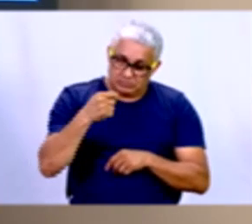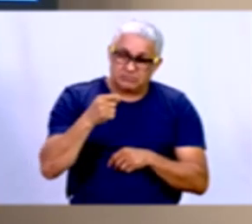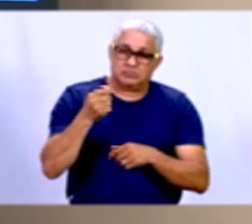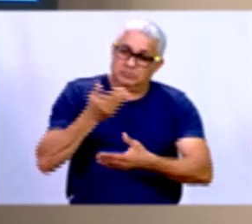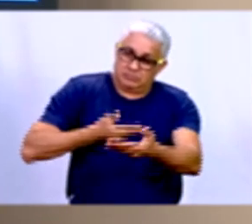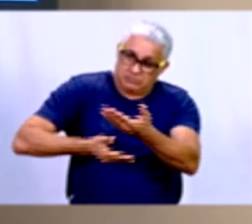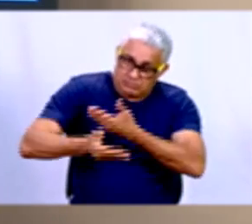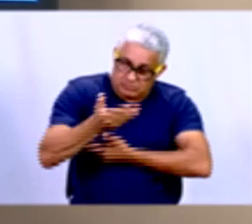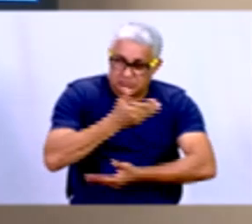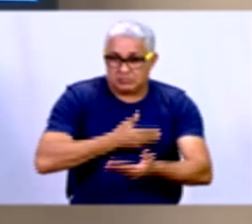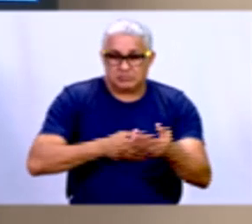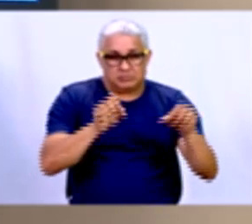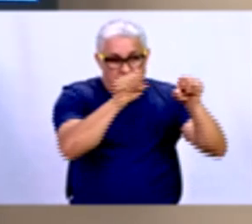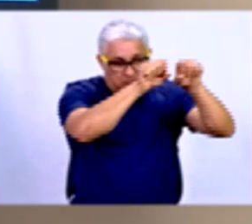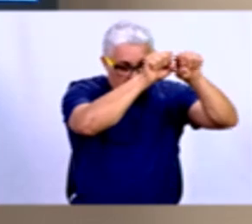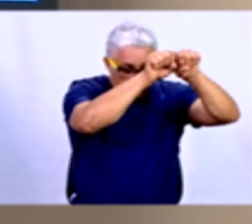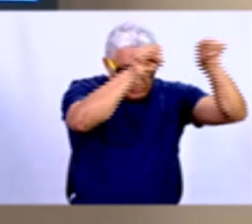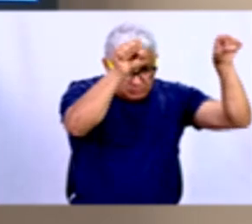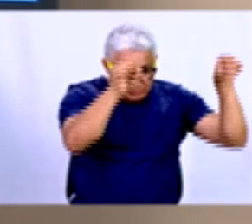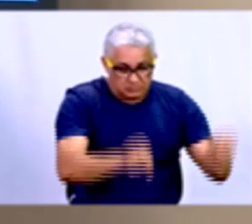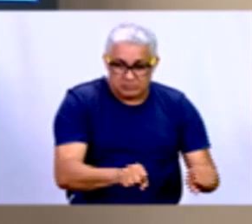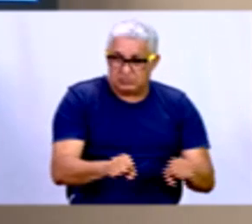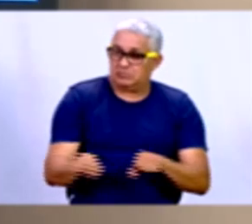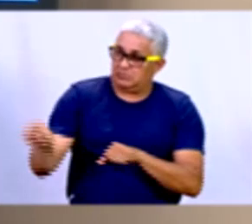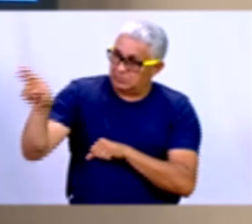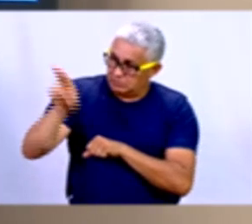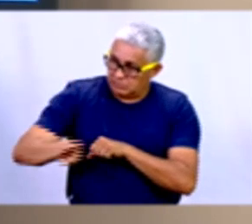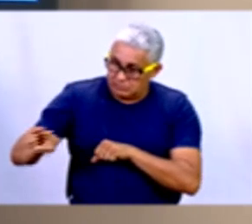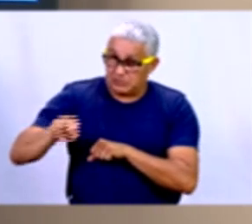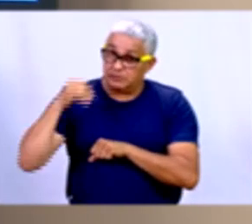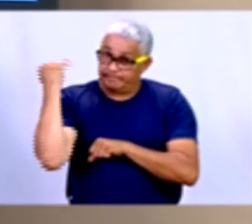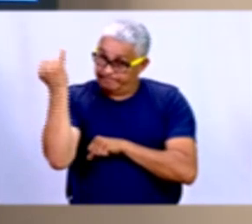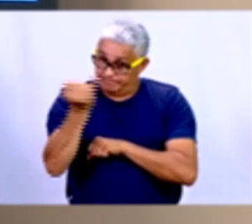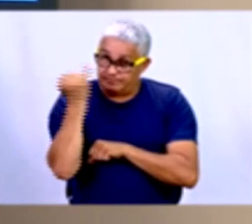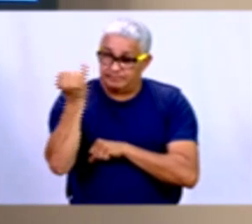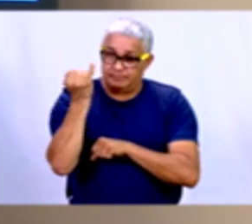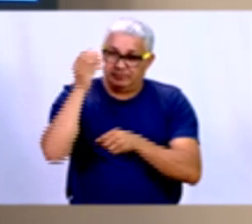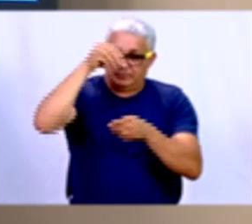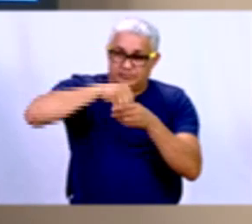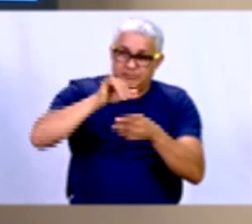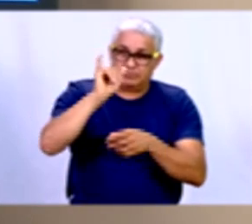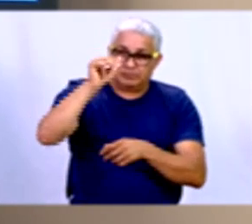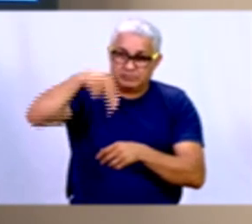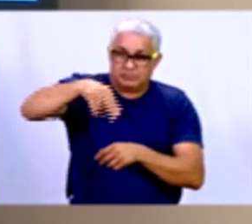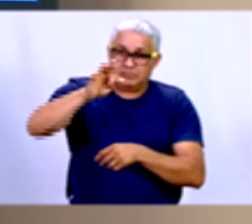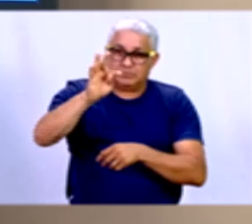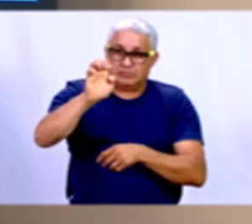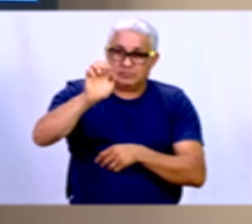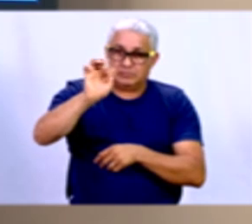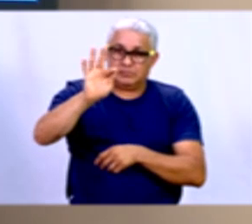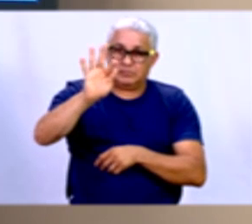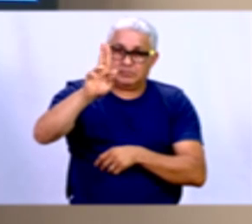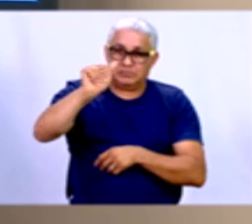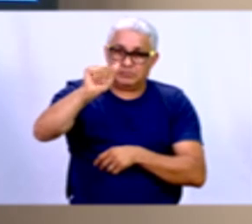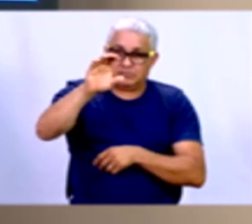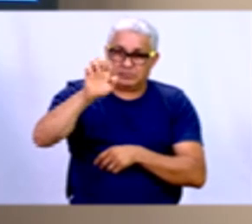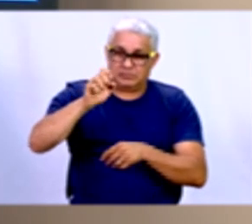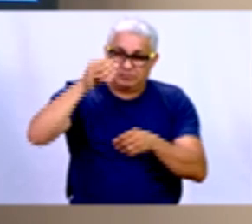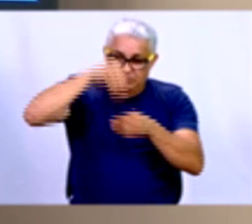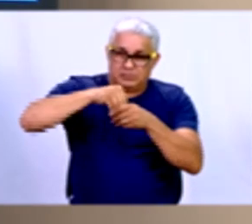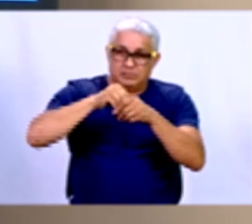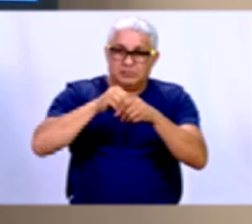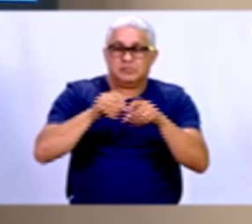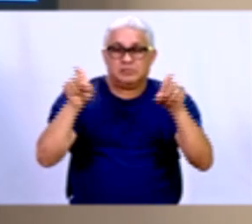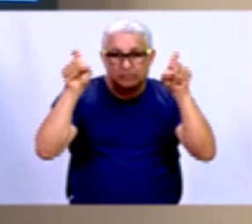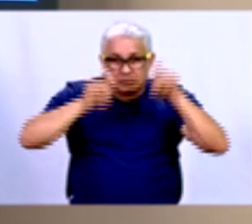os nossos usuários, e que isso vai se destacar na interface humano-computador, porque quando o